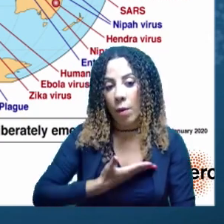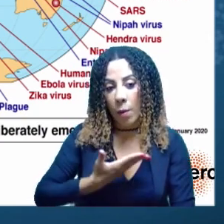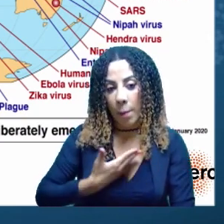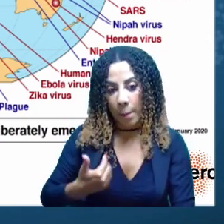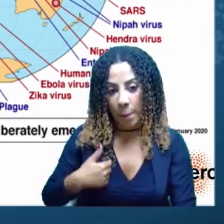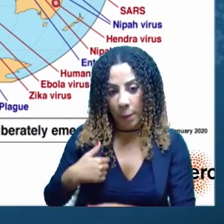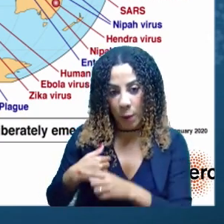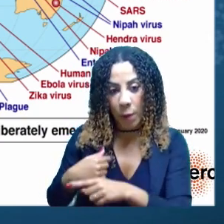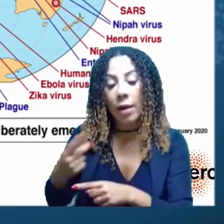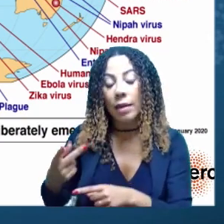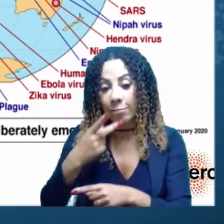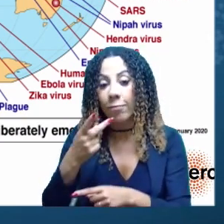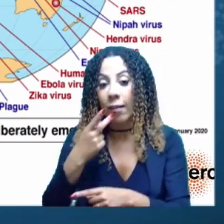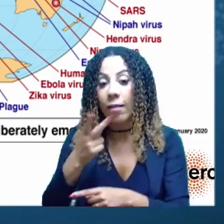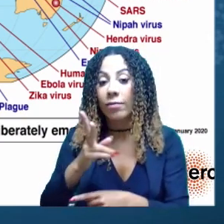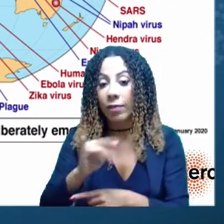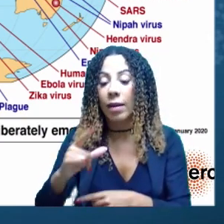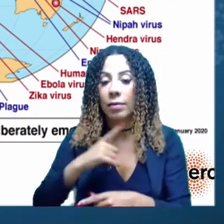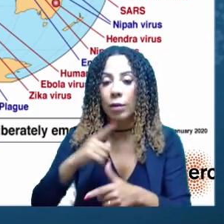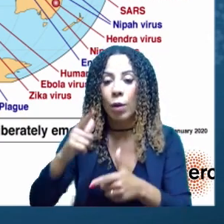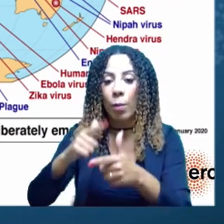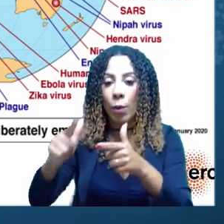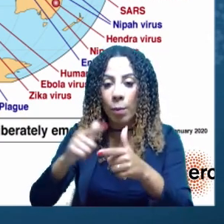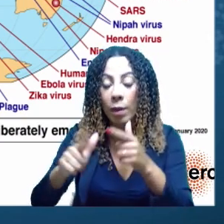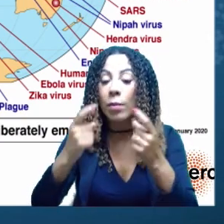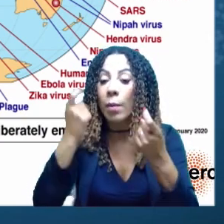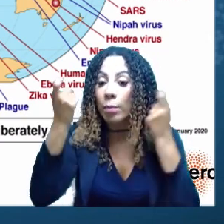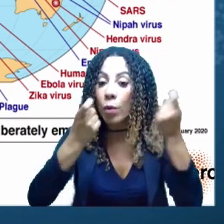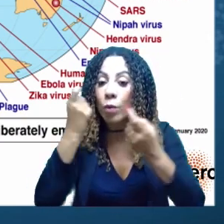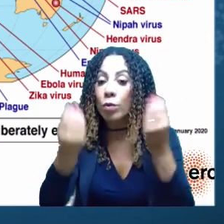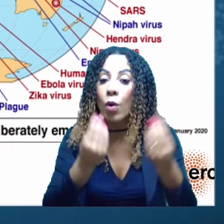que fazer para enfrentá-lo. Basicamente,